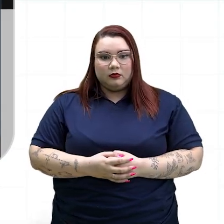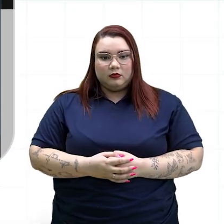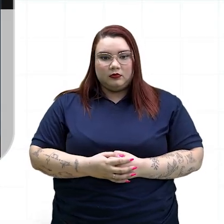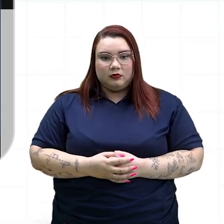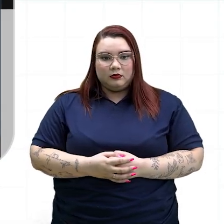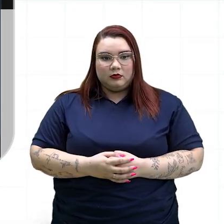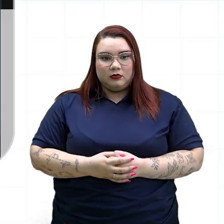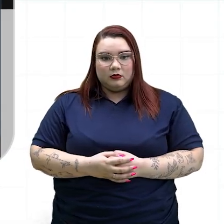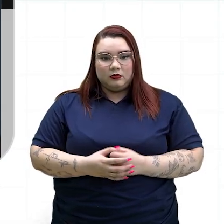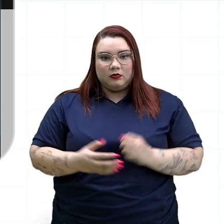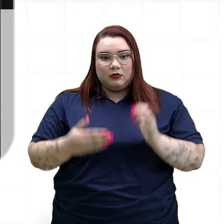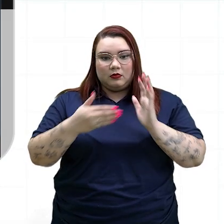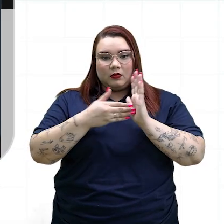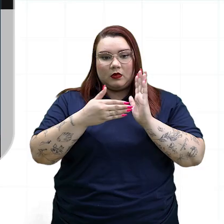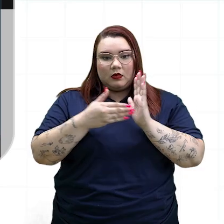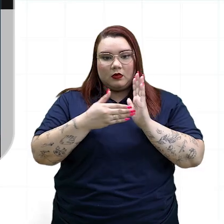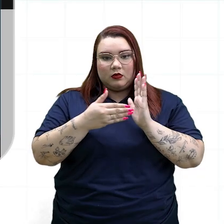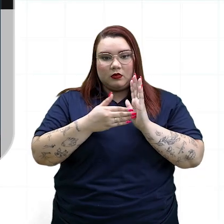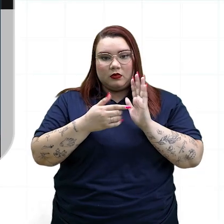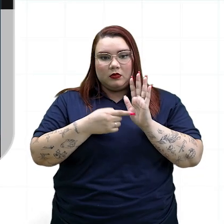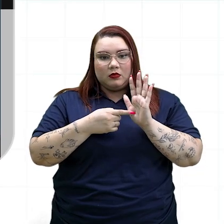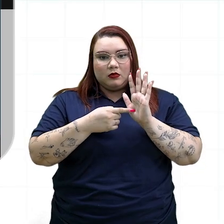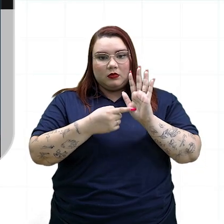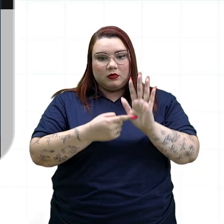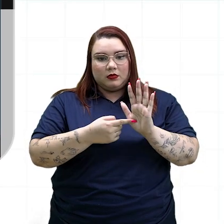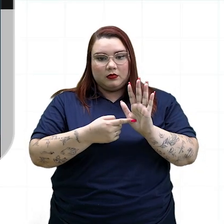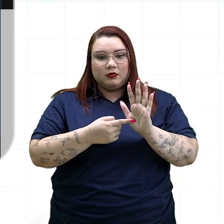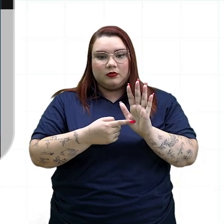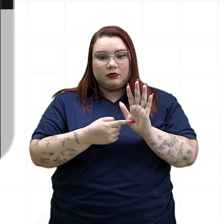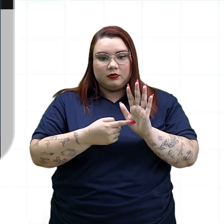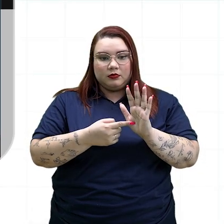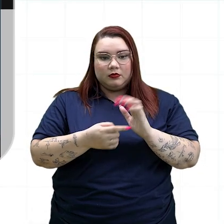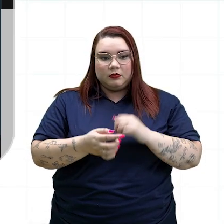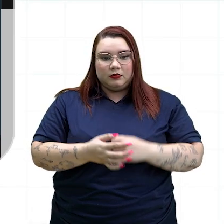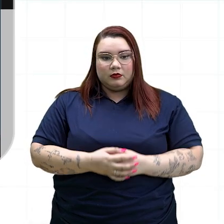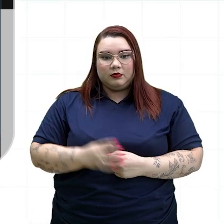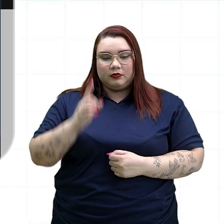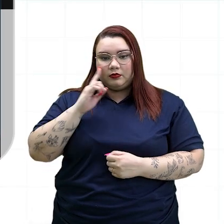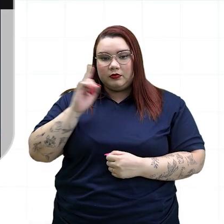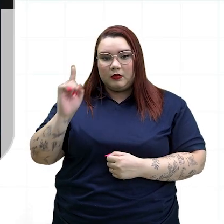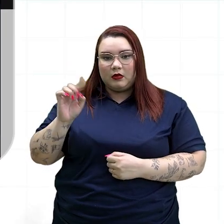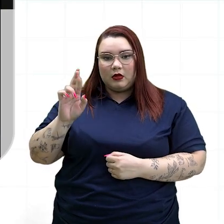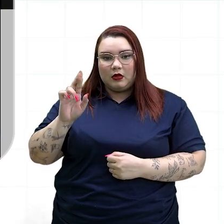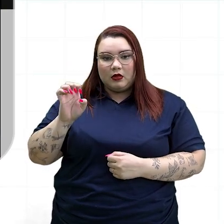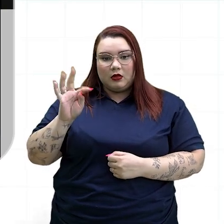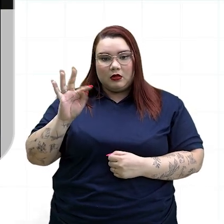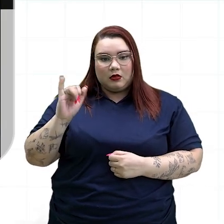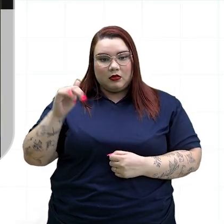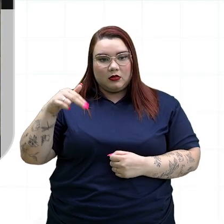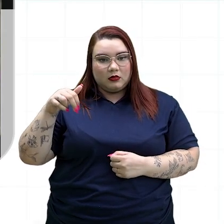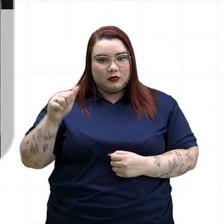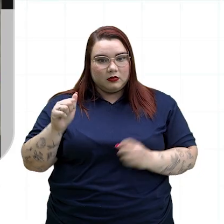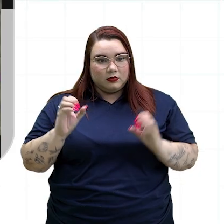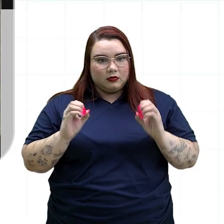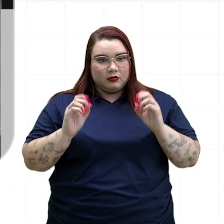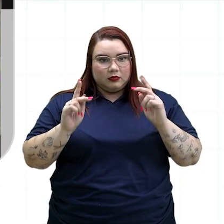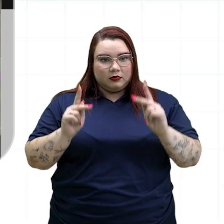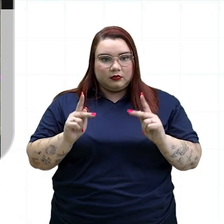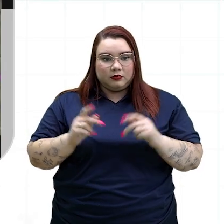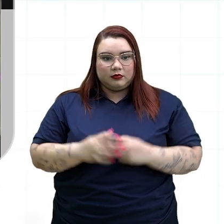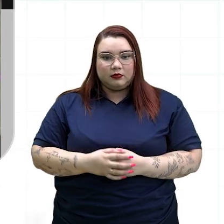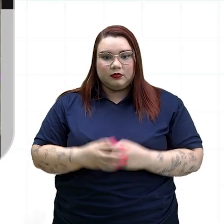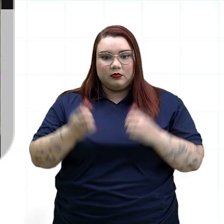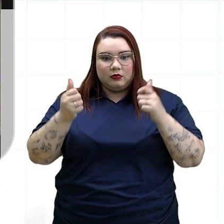E, por fim, nós temos aqui, ó, a retina. Muito bem.